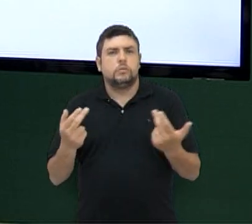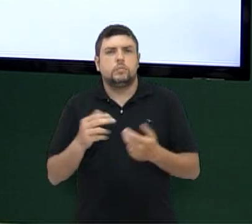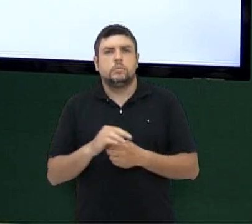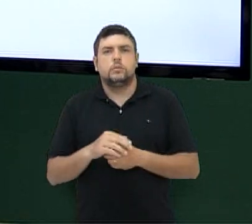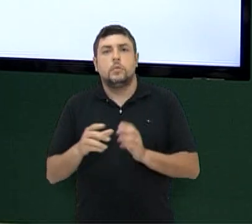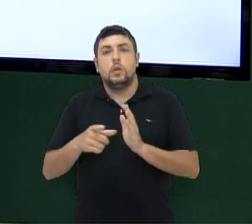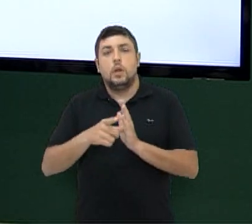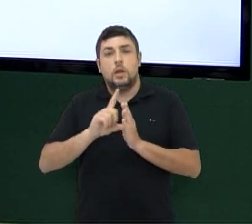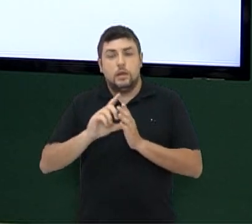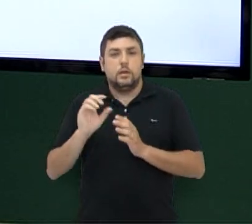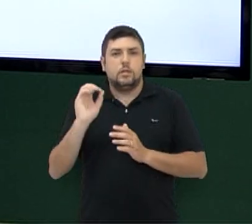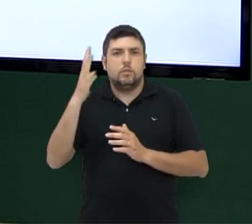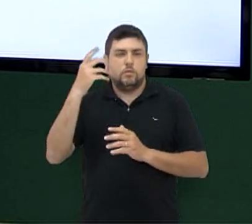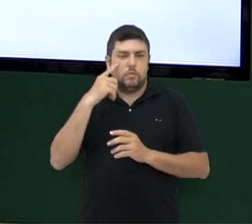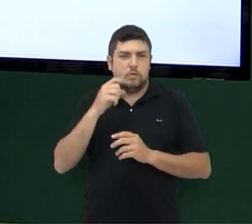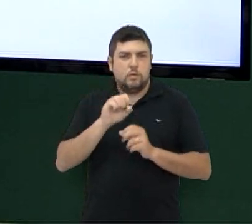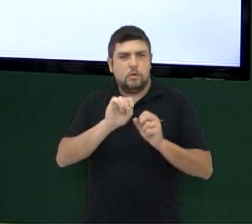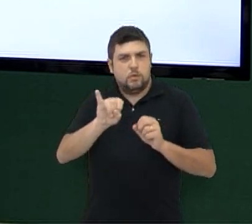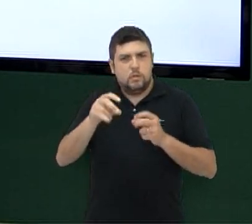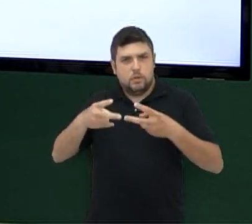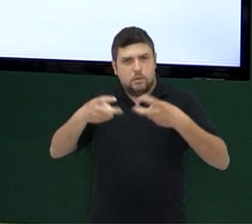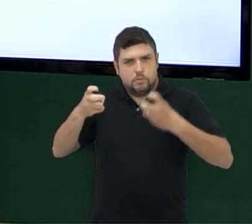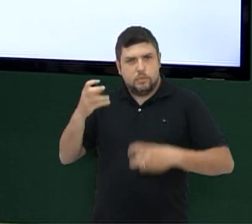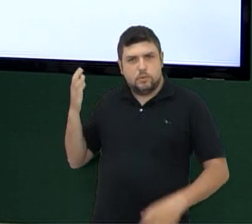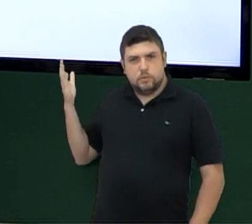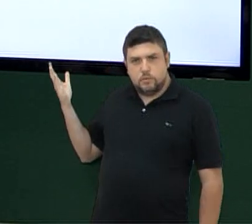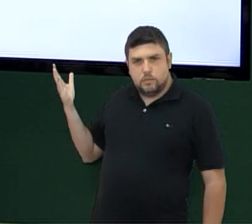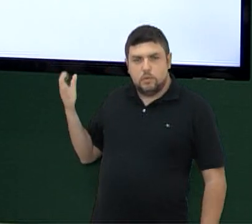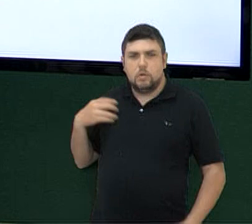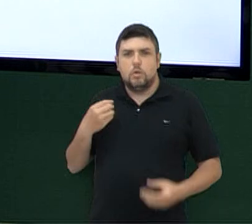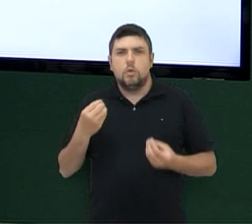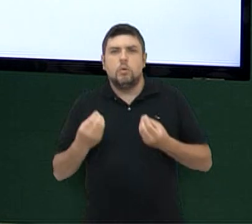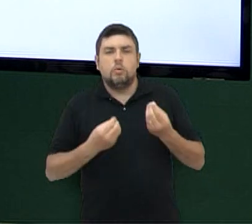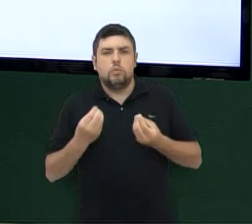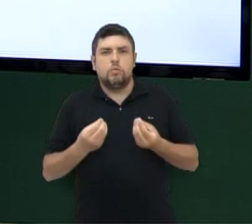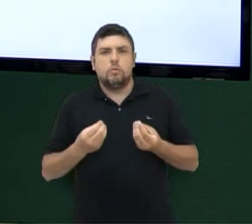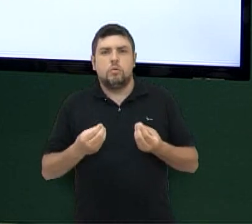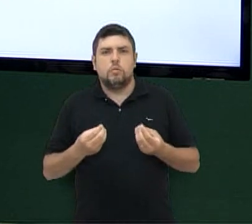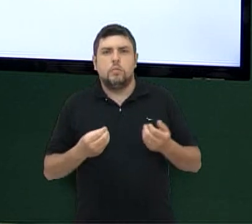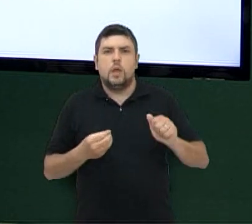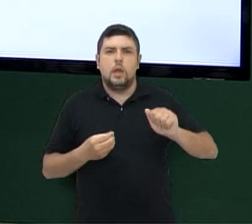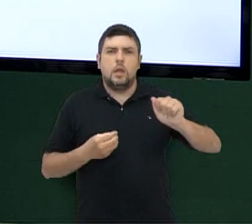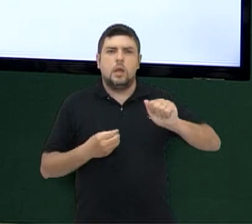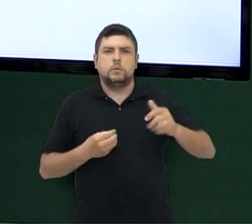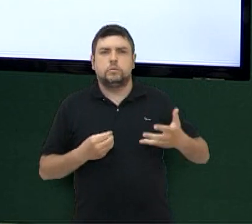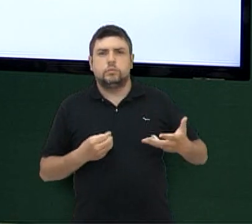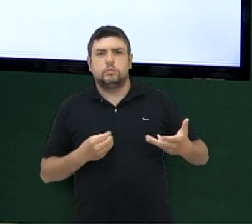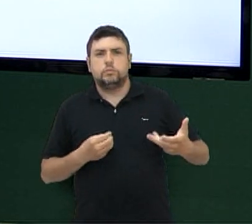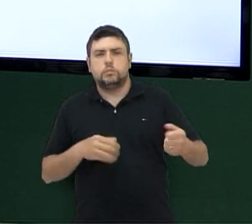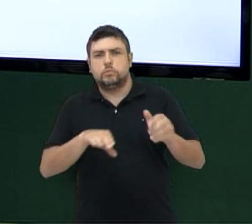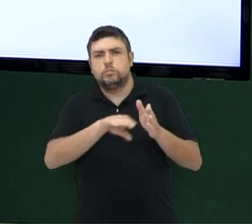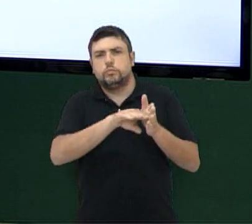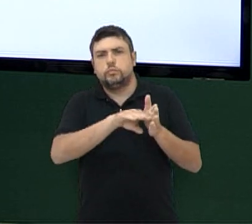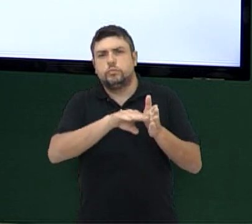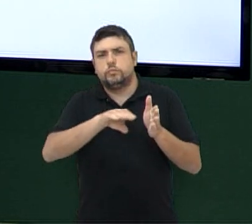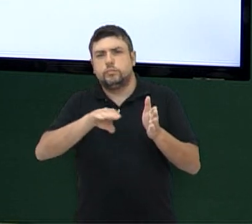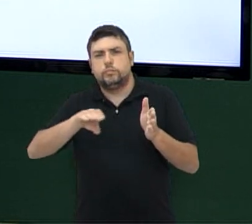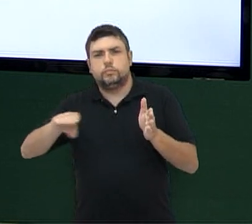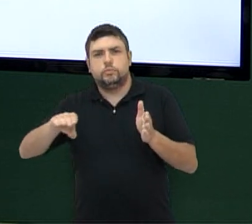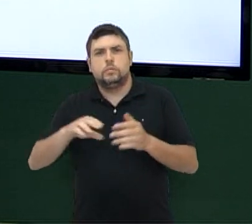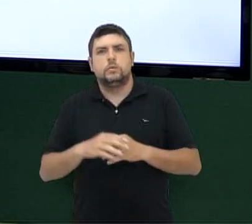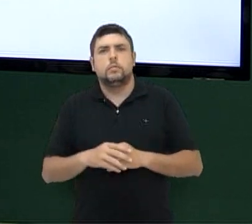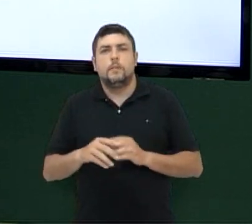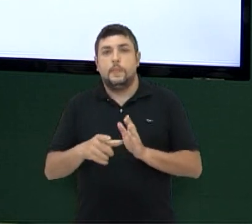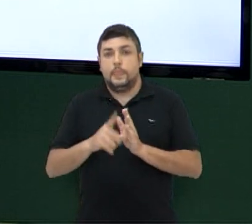exercício anterior, inclusive, se você for analisar, isso aqui seria uma aceleração constante, certo? É o que a gente tinha feito